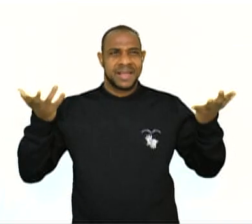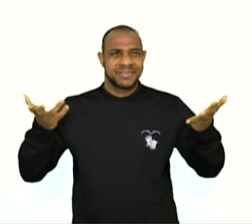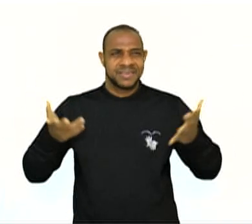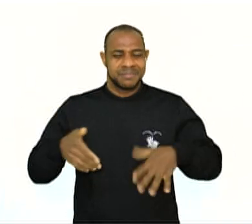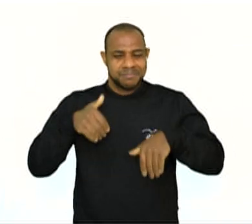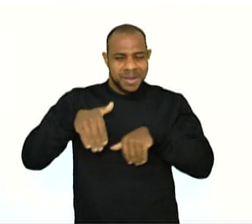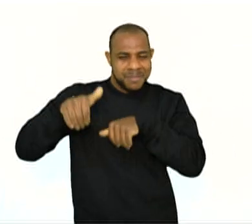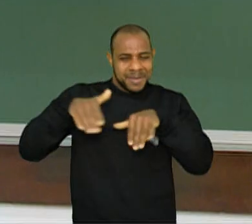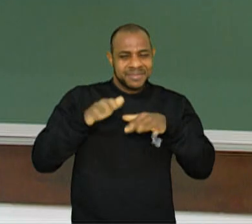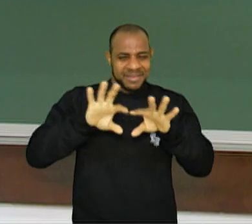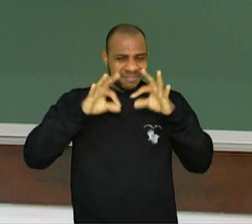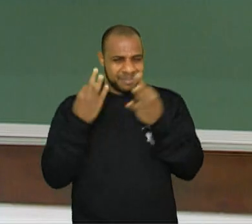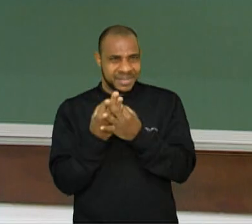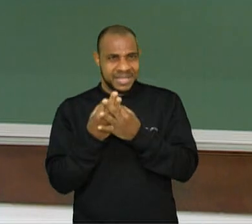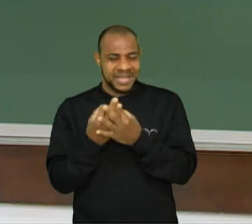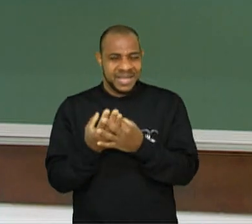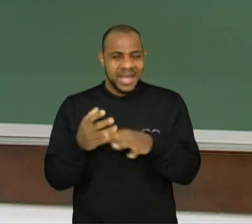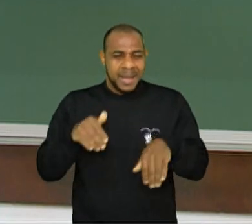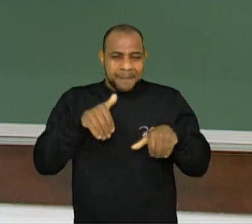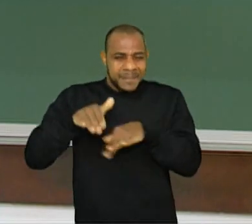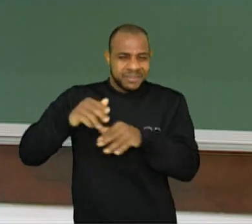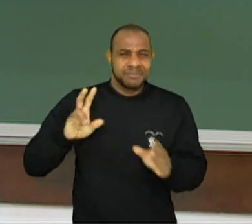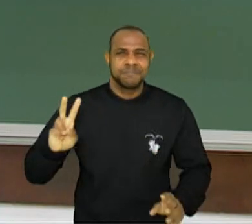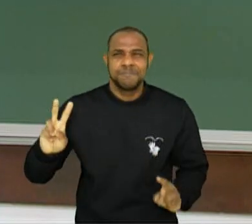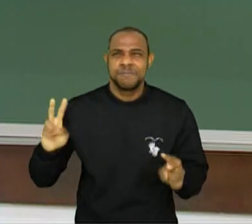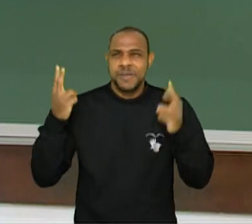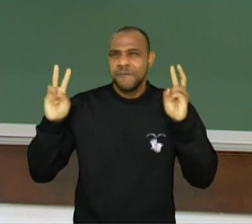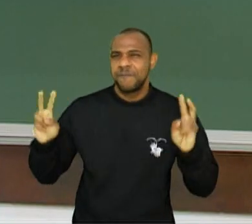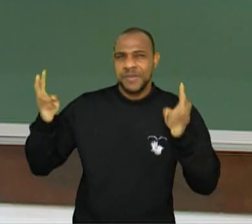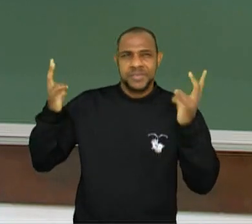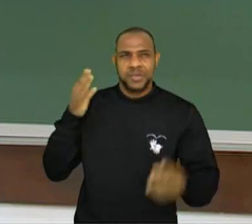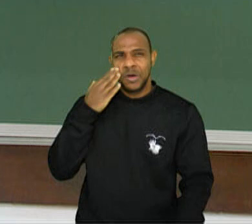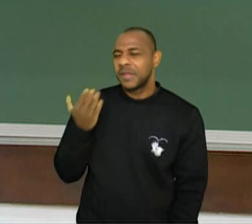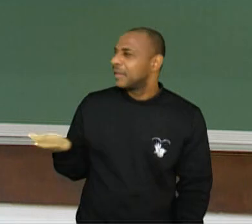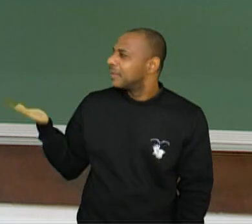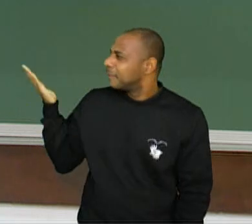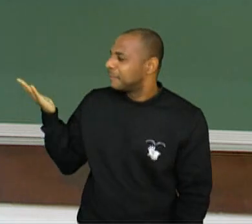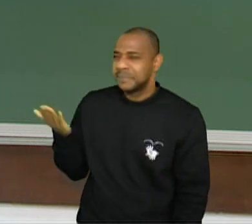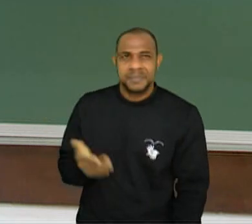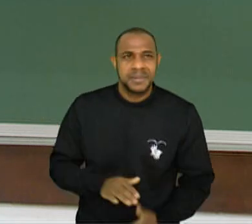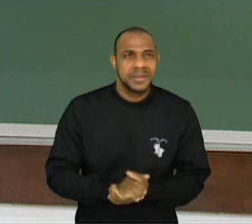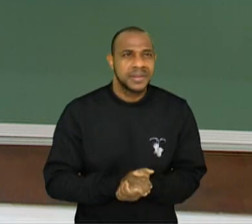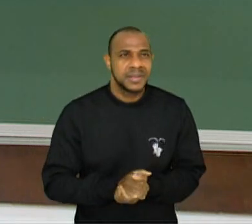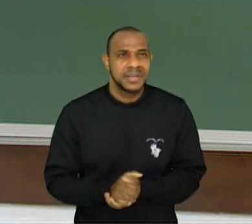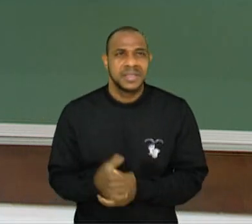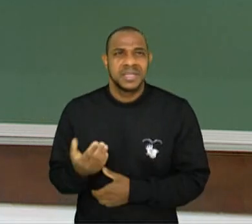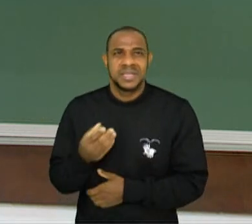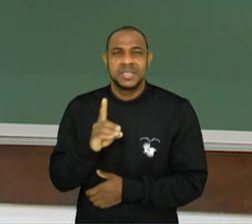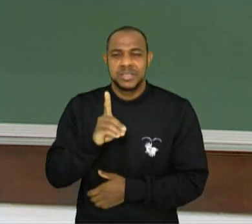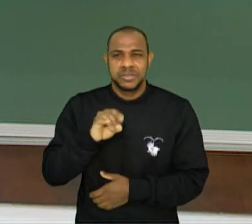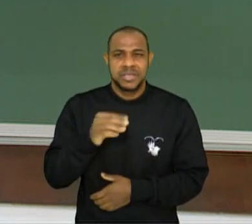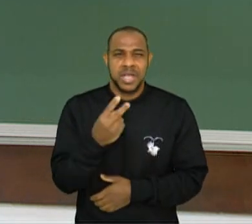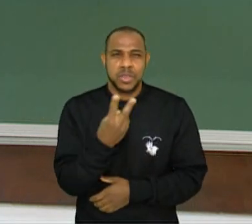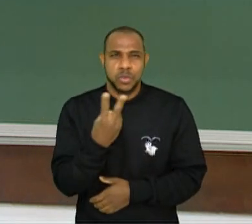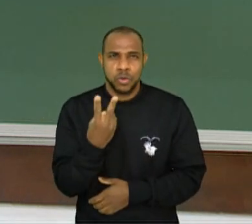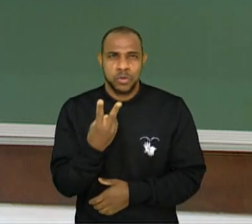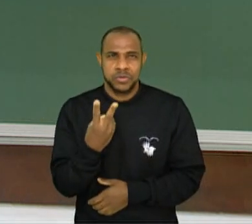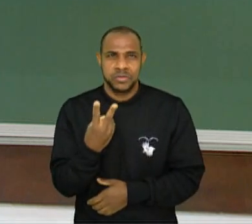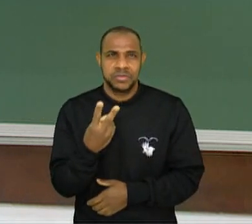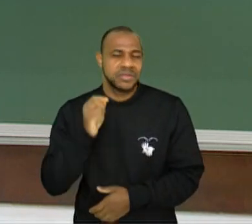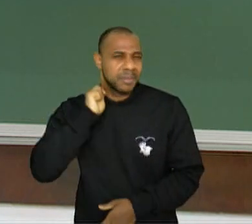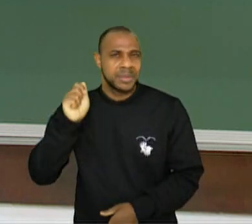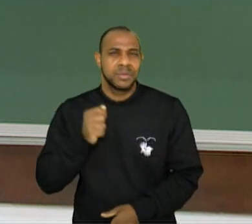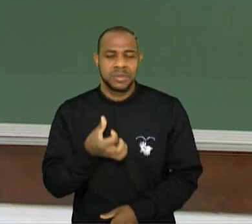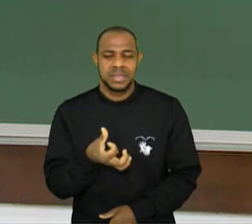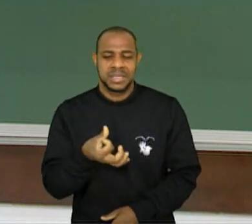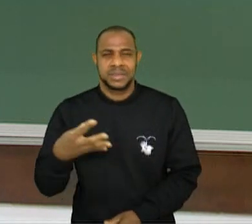foram chamadas depois de marchas da vitória. Aqui nessa fotografia do dia 2 de abril de 64, você